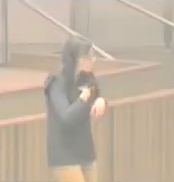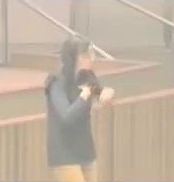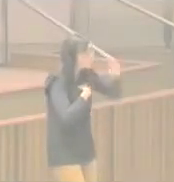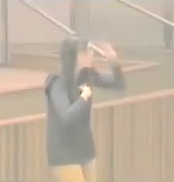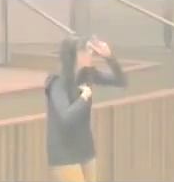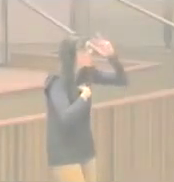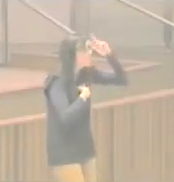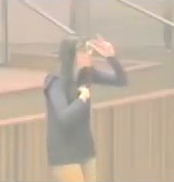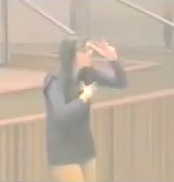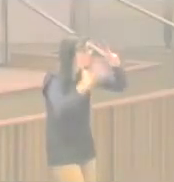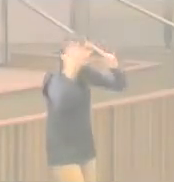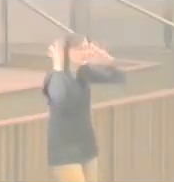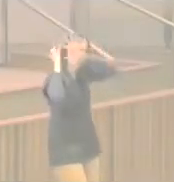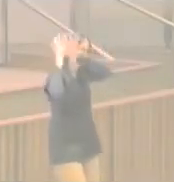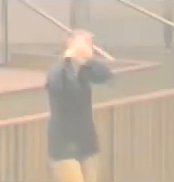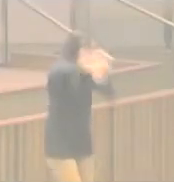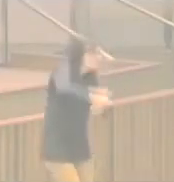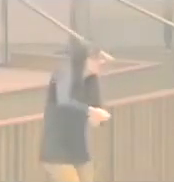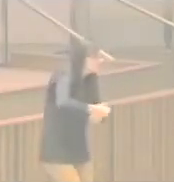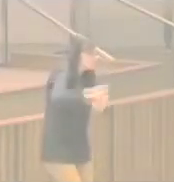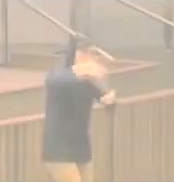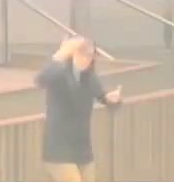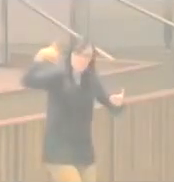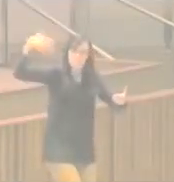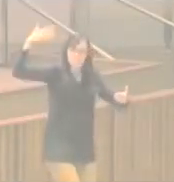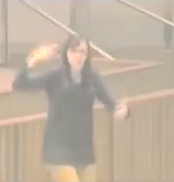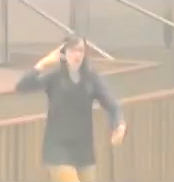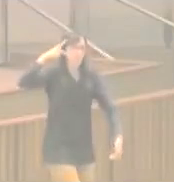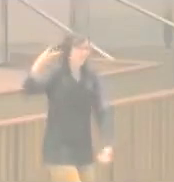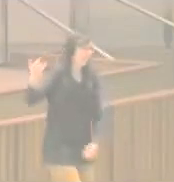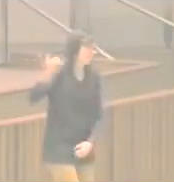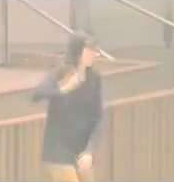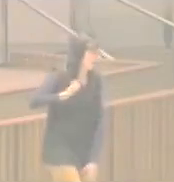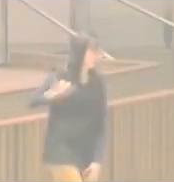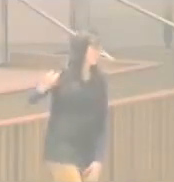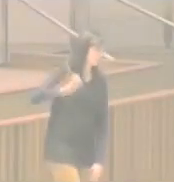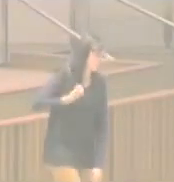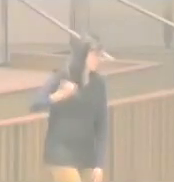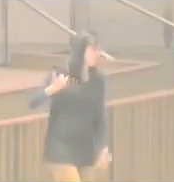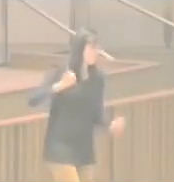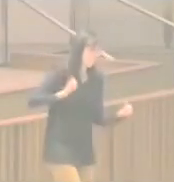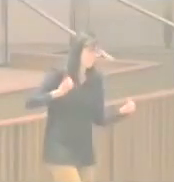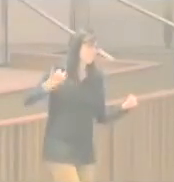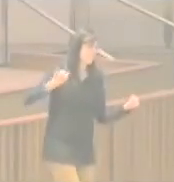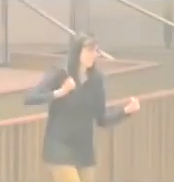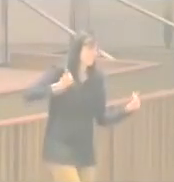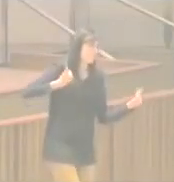de tudo que os profetas já haviam lhe falado.